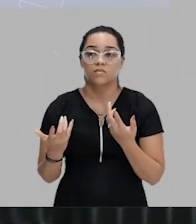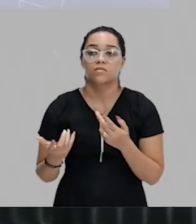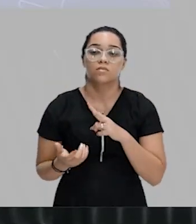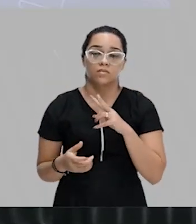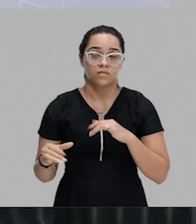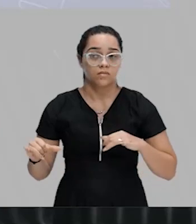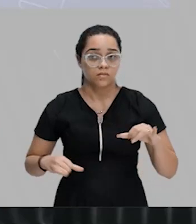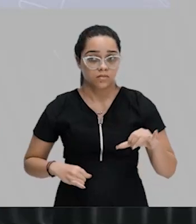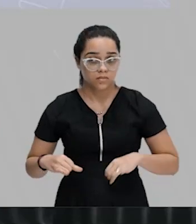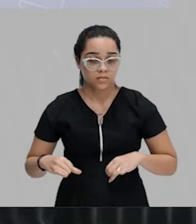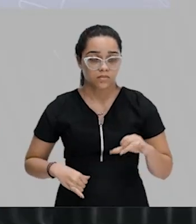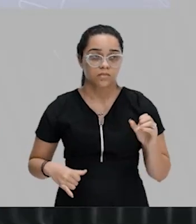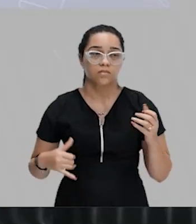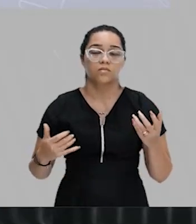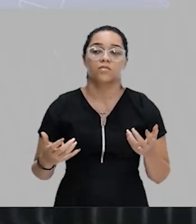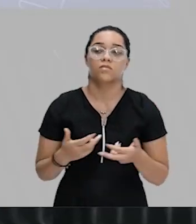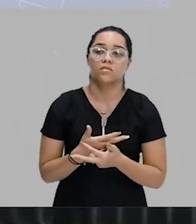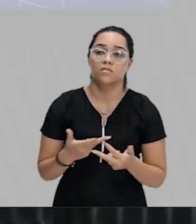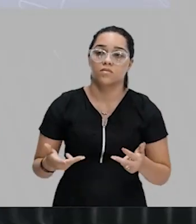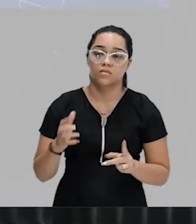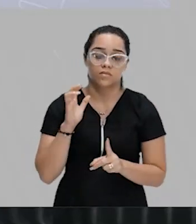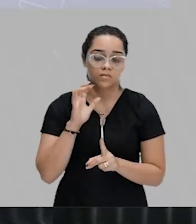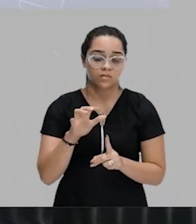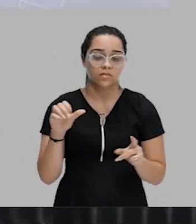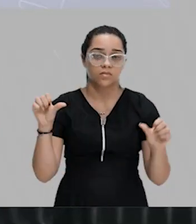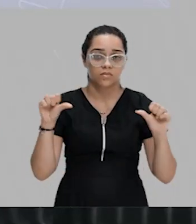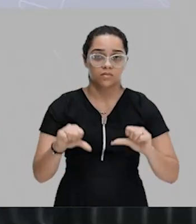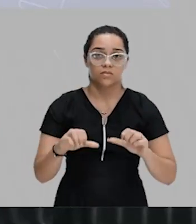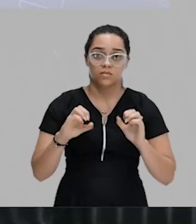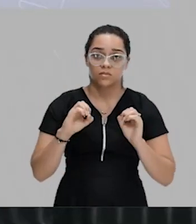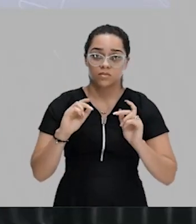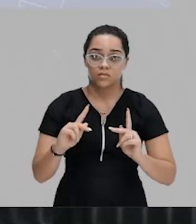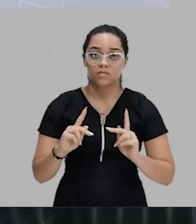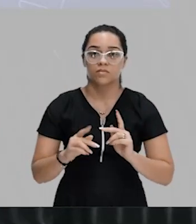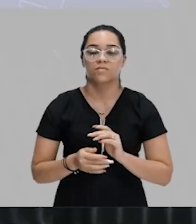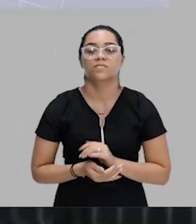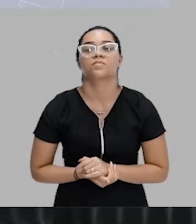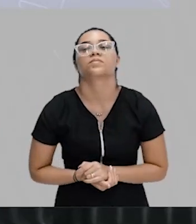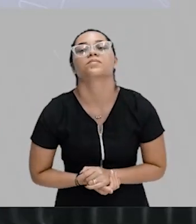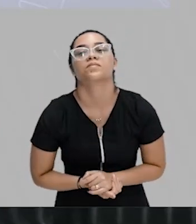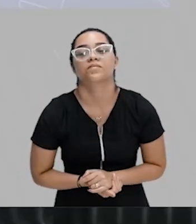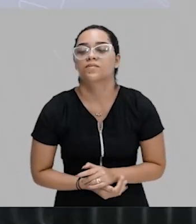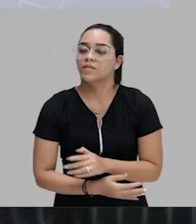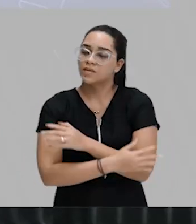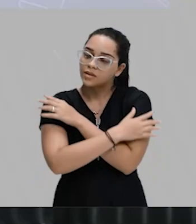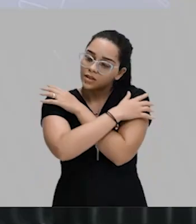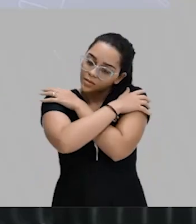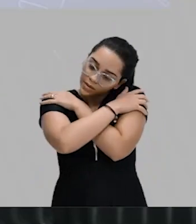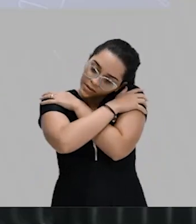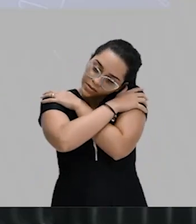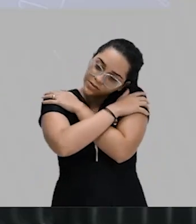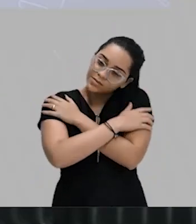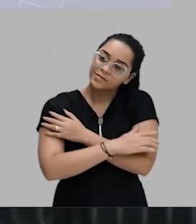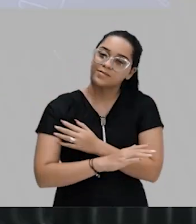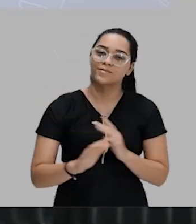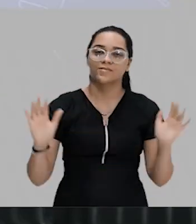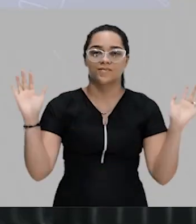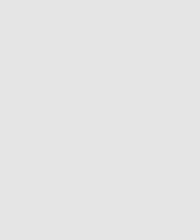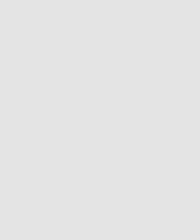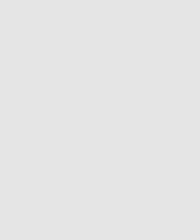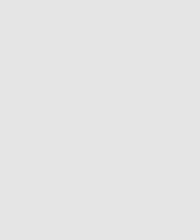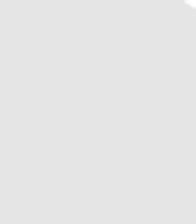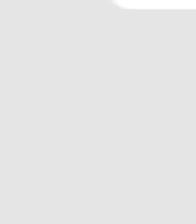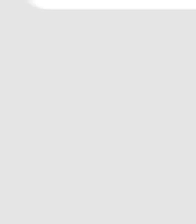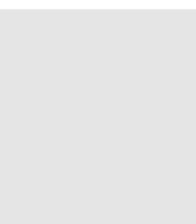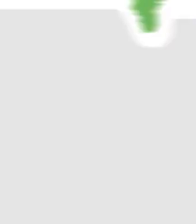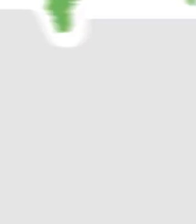sofrer ainda mais os impactos negativos. Ok, galera? Um grande abraço e até o nosso próximo encontro.